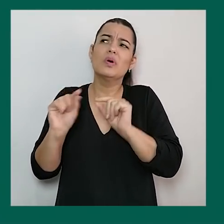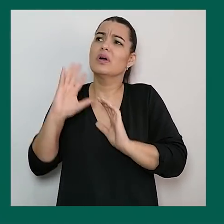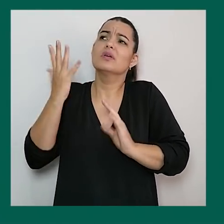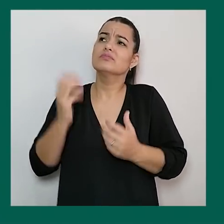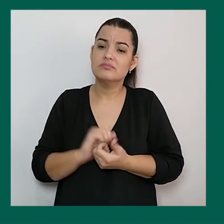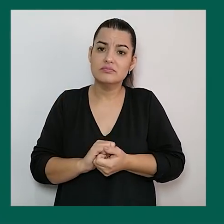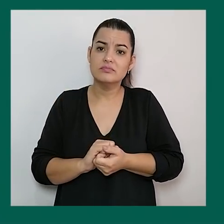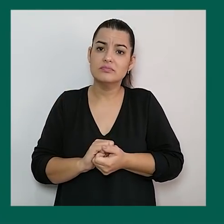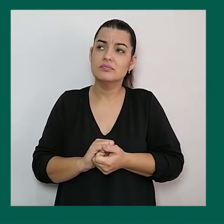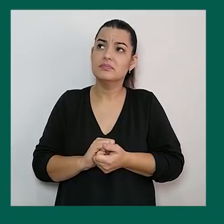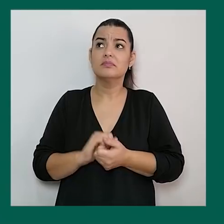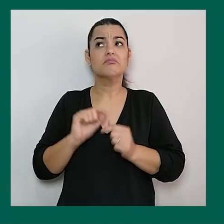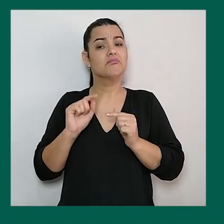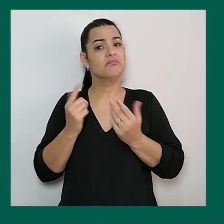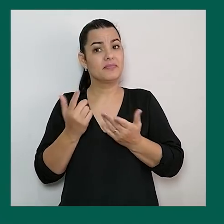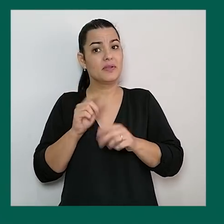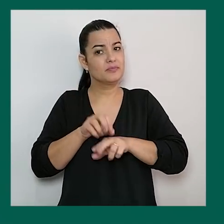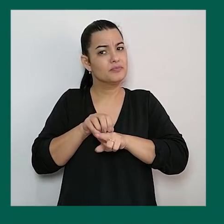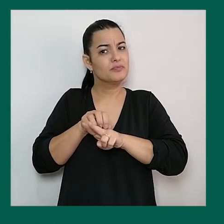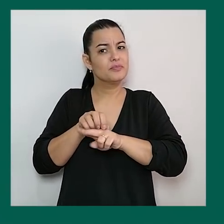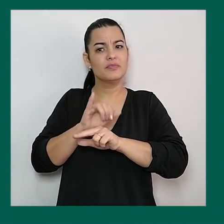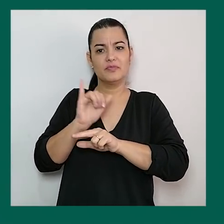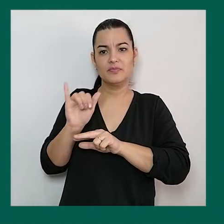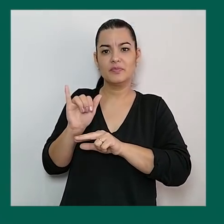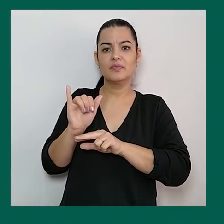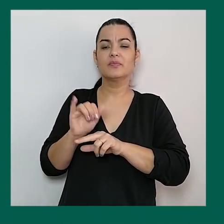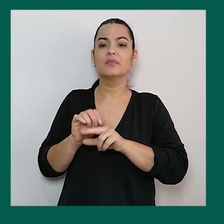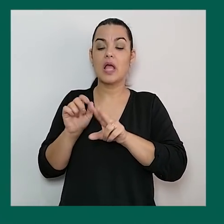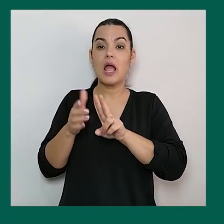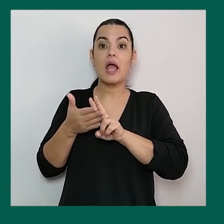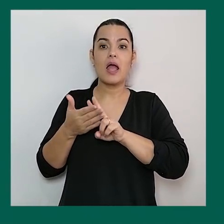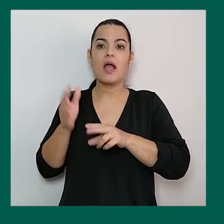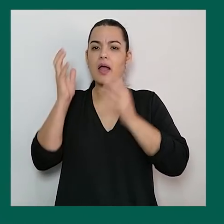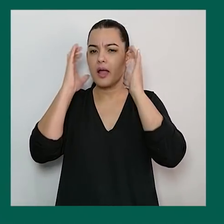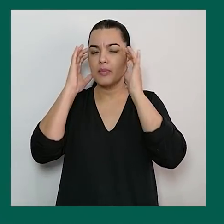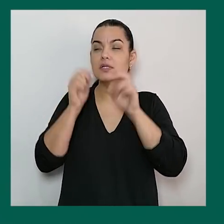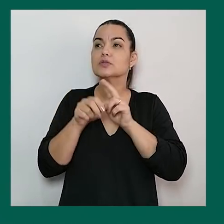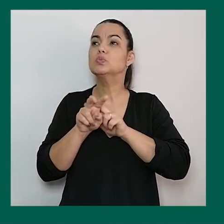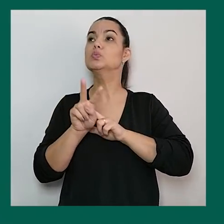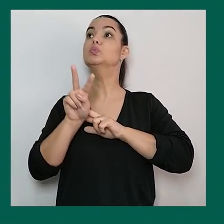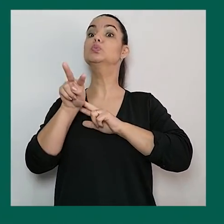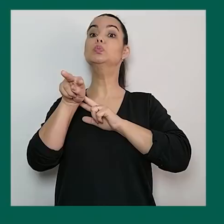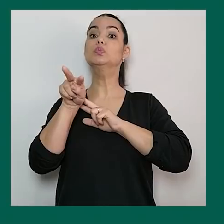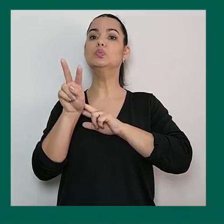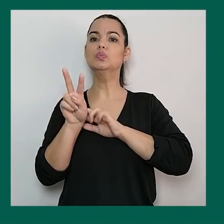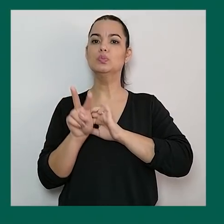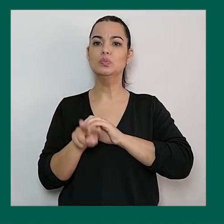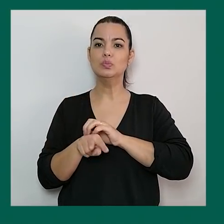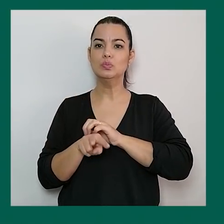acontecendo. "O que foi?", disse ela, esticando a cabecinha para fora da